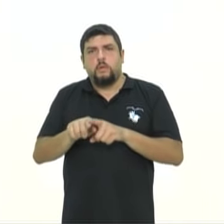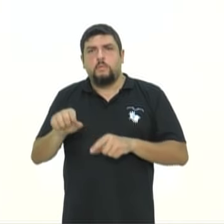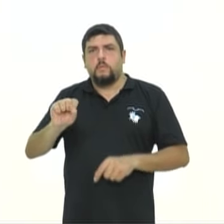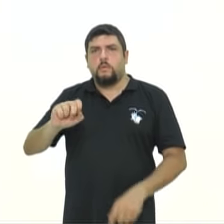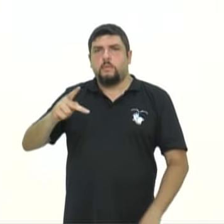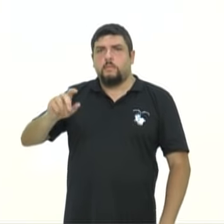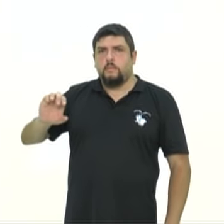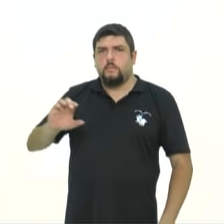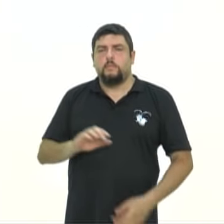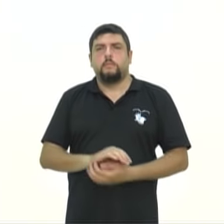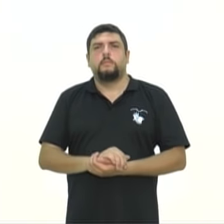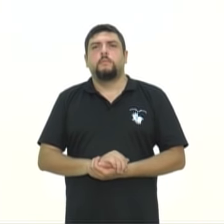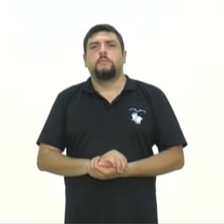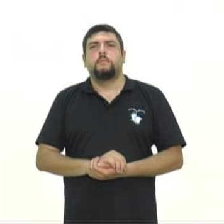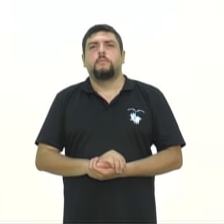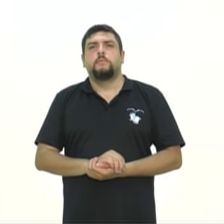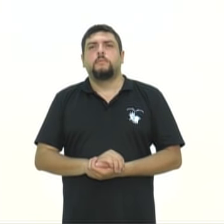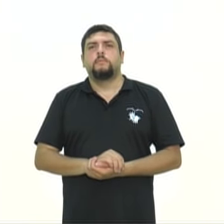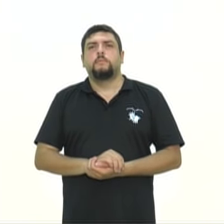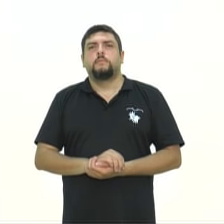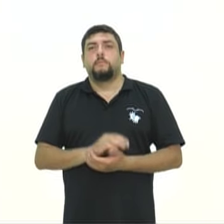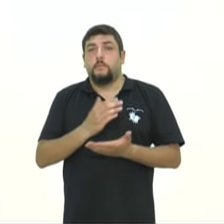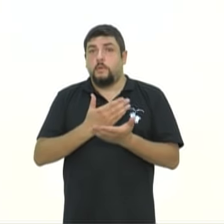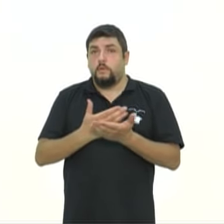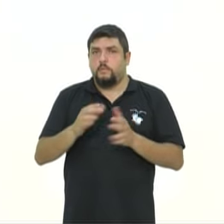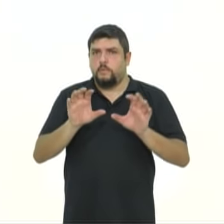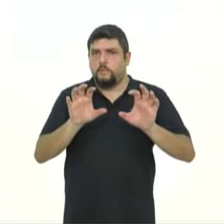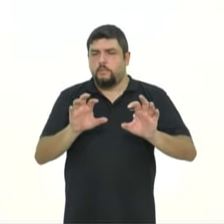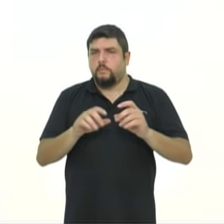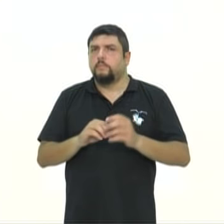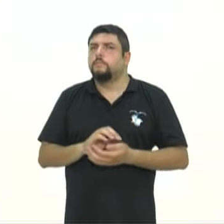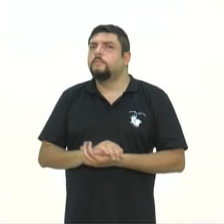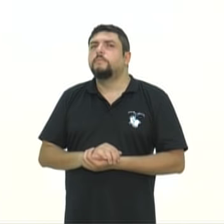aqui. Aí começa assim,